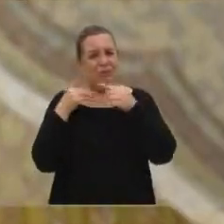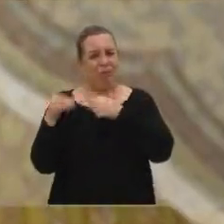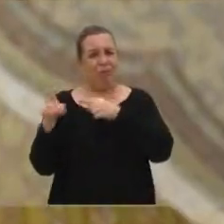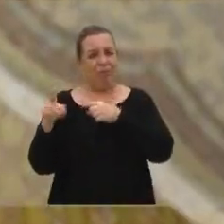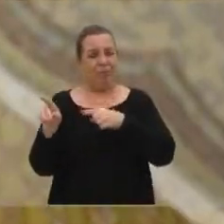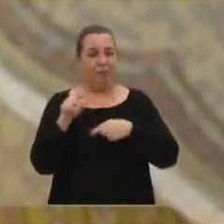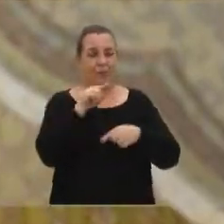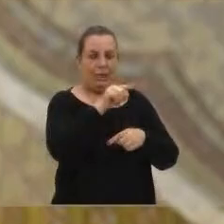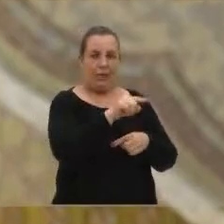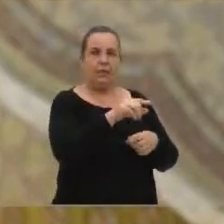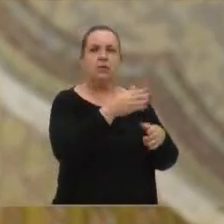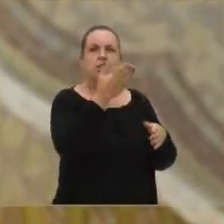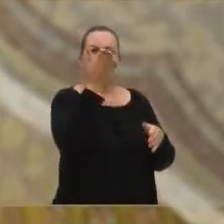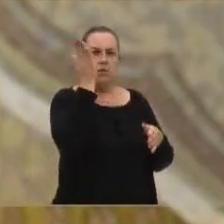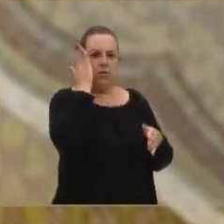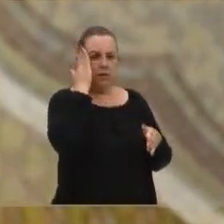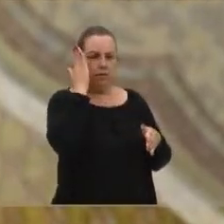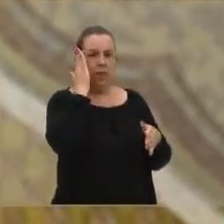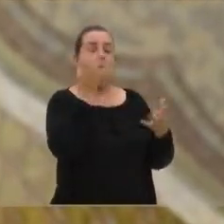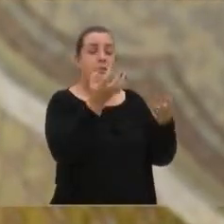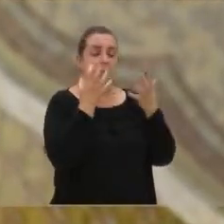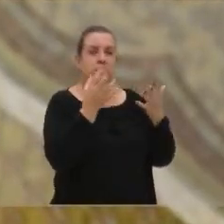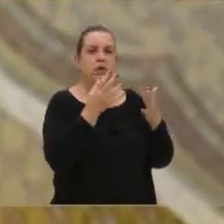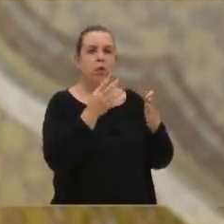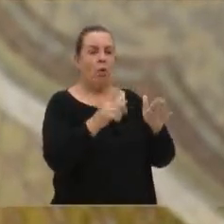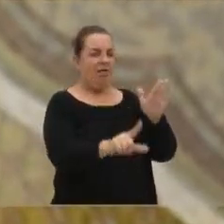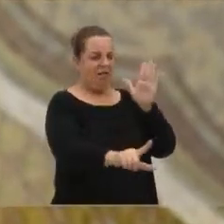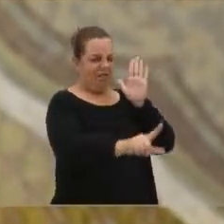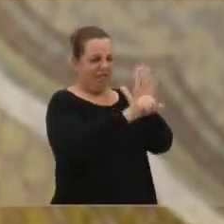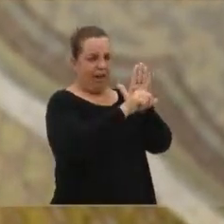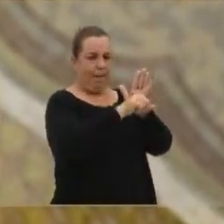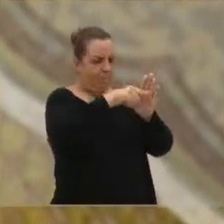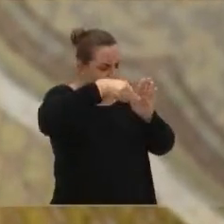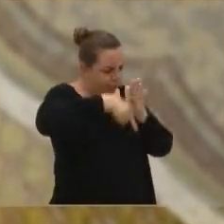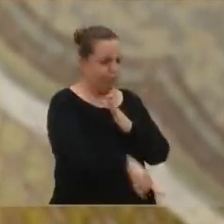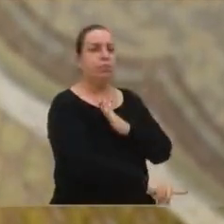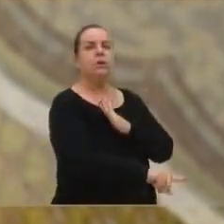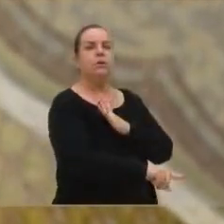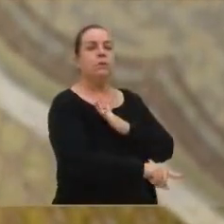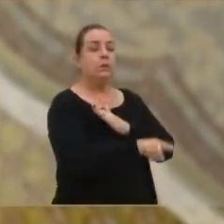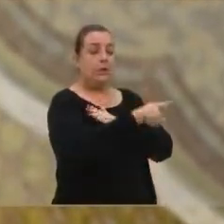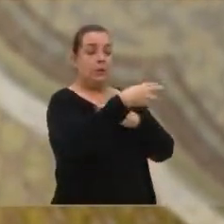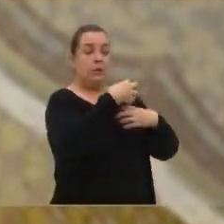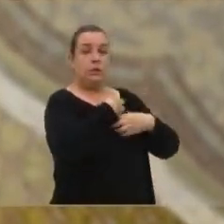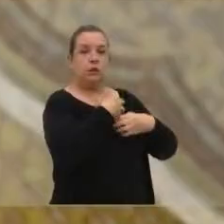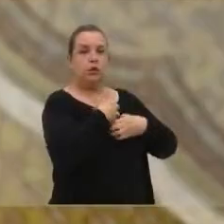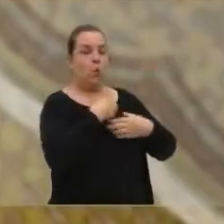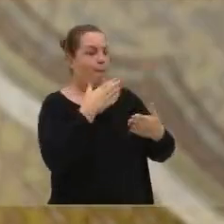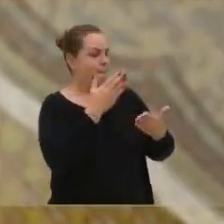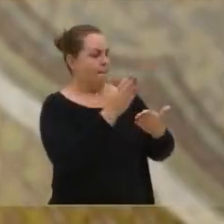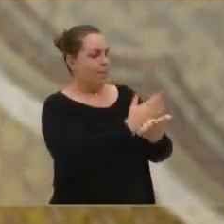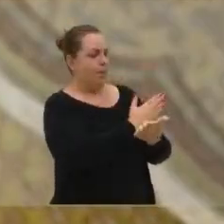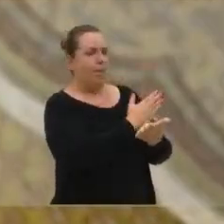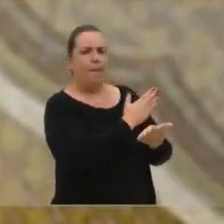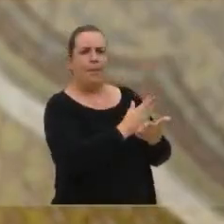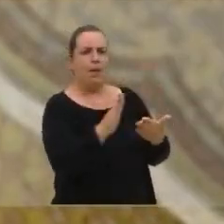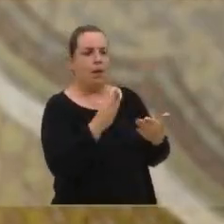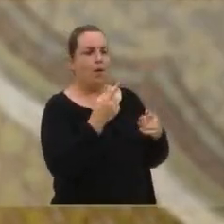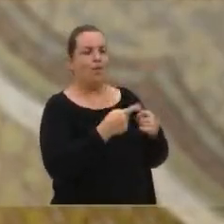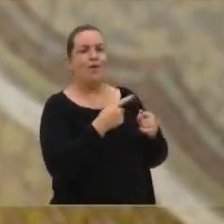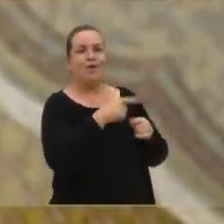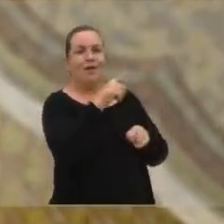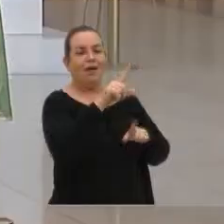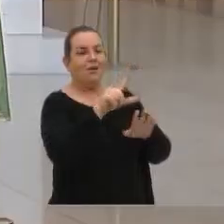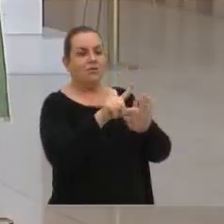Fariseu significa separado. Eles assim se sentiam, separados, porque eram